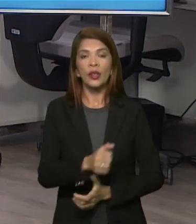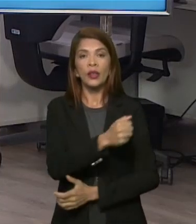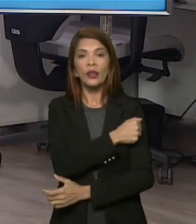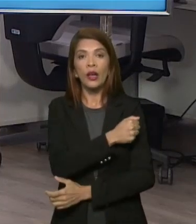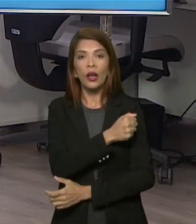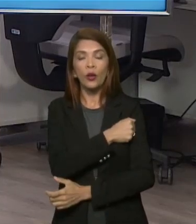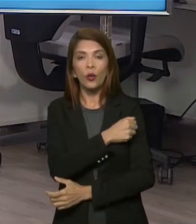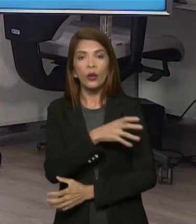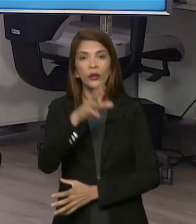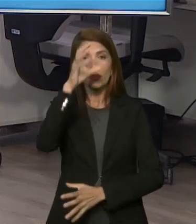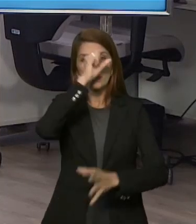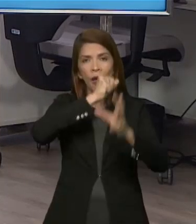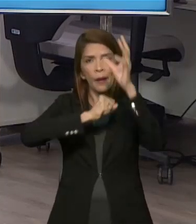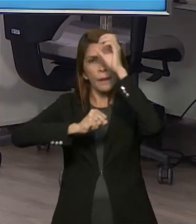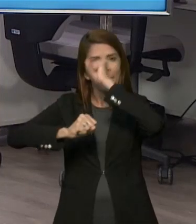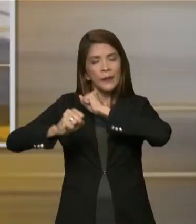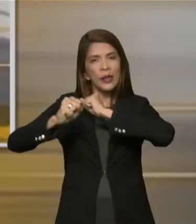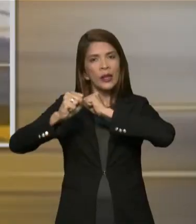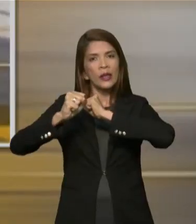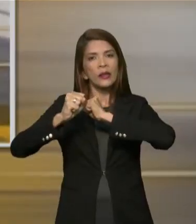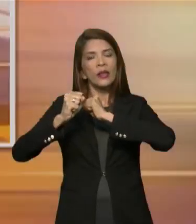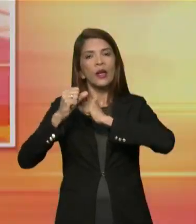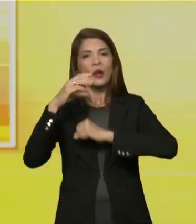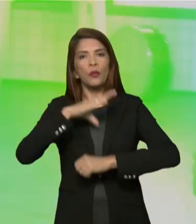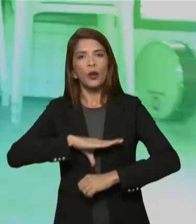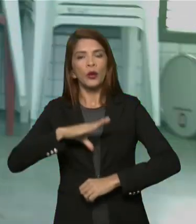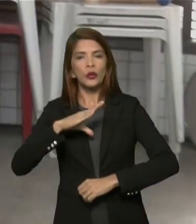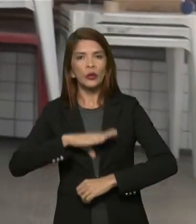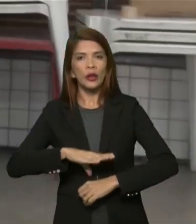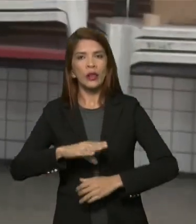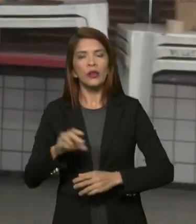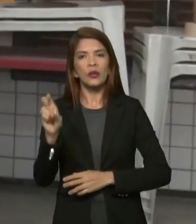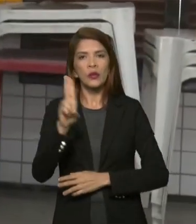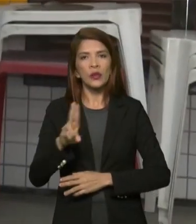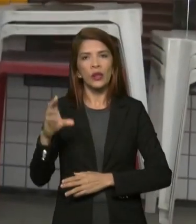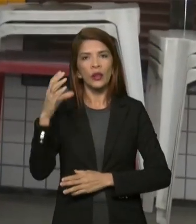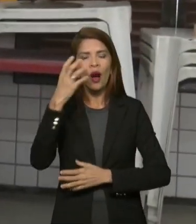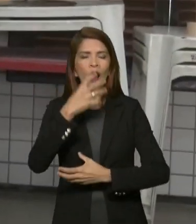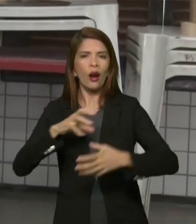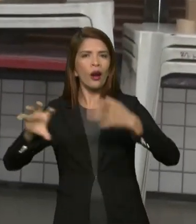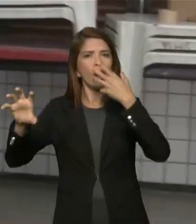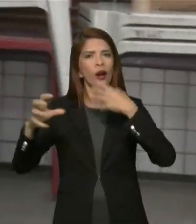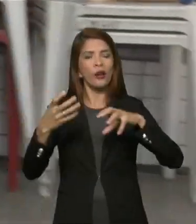aprendem língua portuguesa com a ajuda da ópera. A gente volta já.